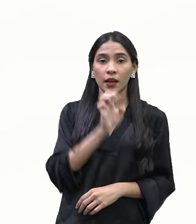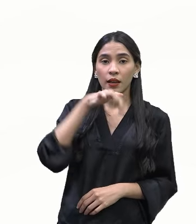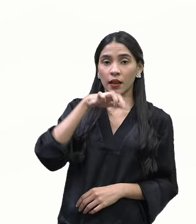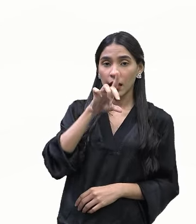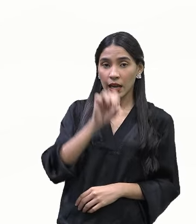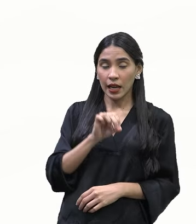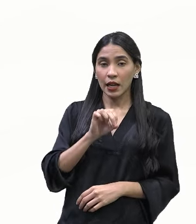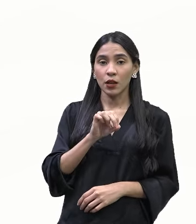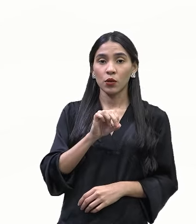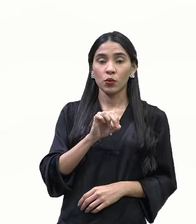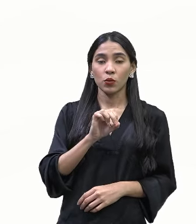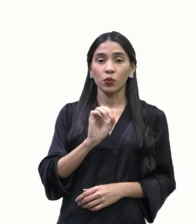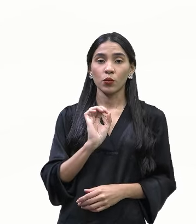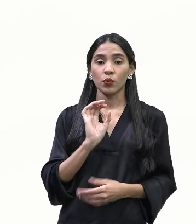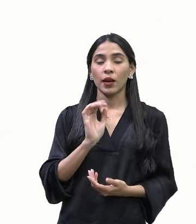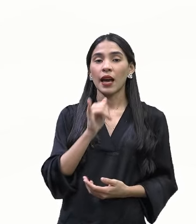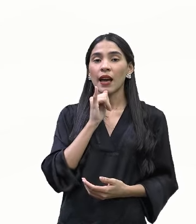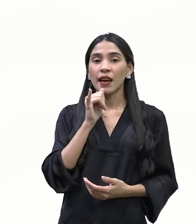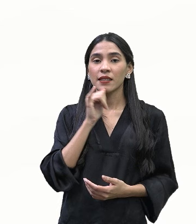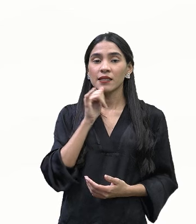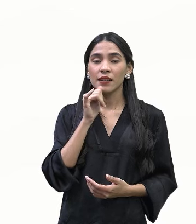é para dentro.